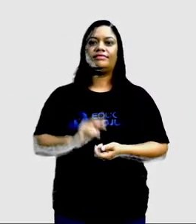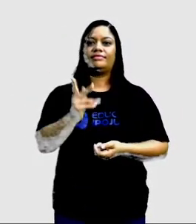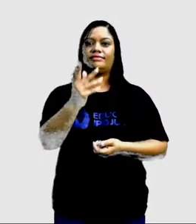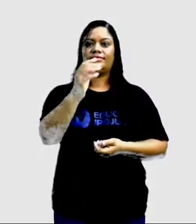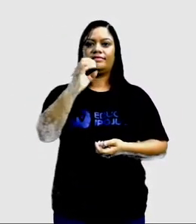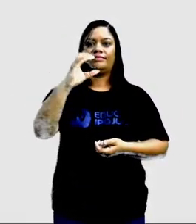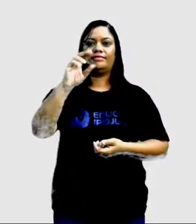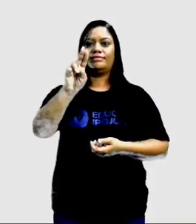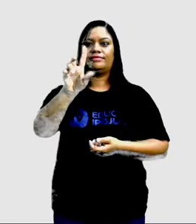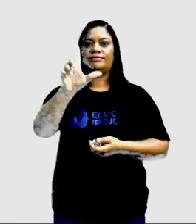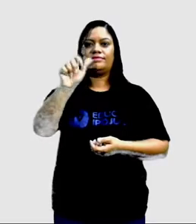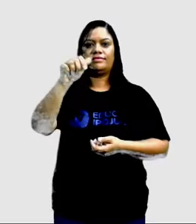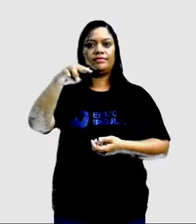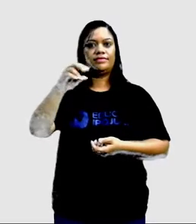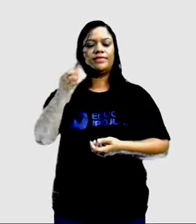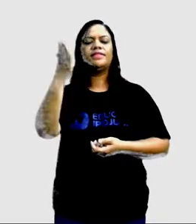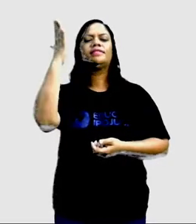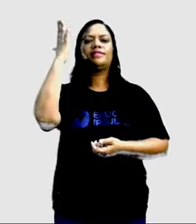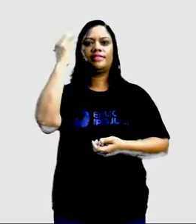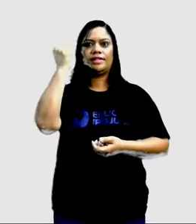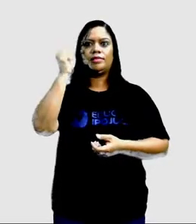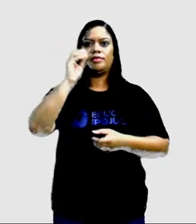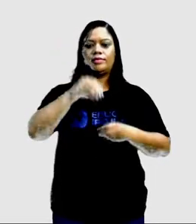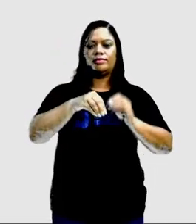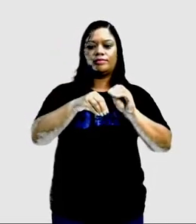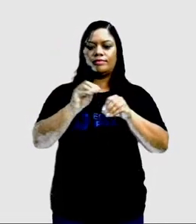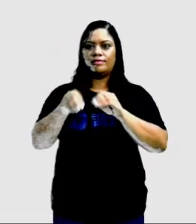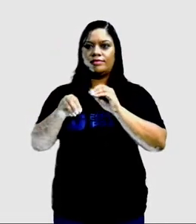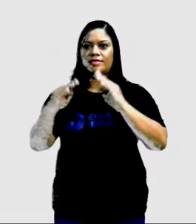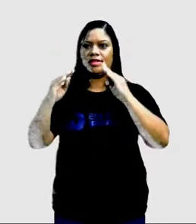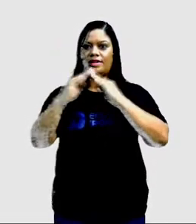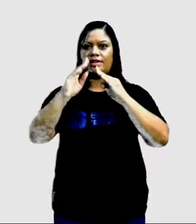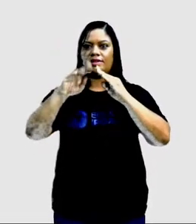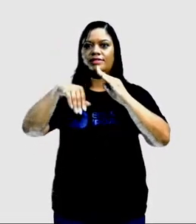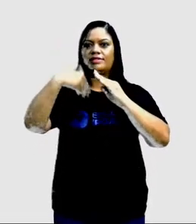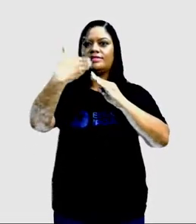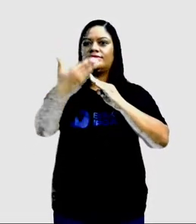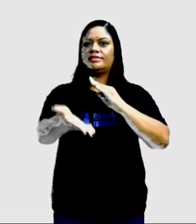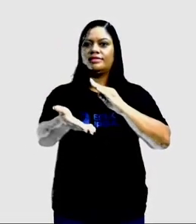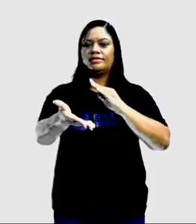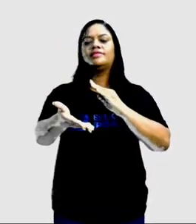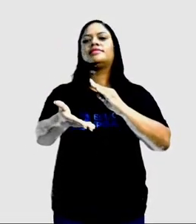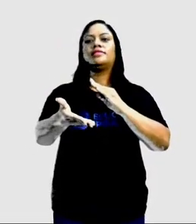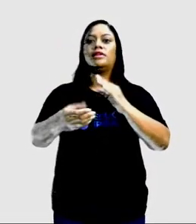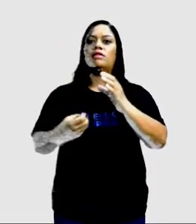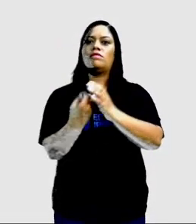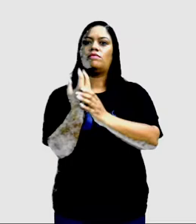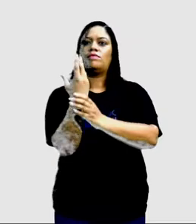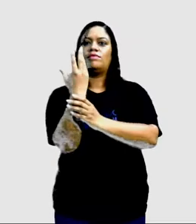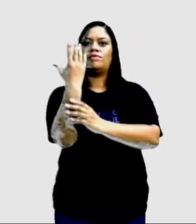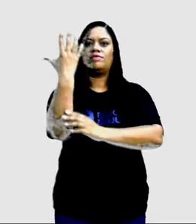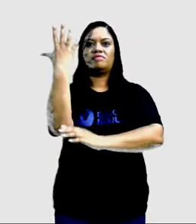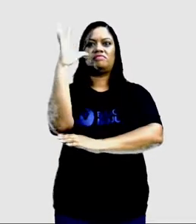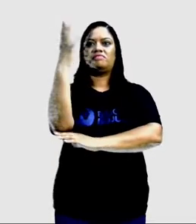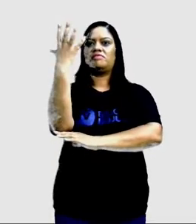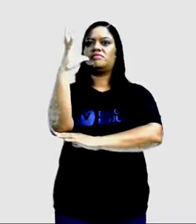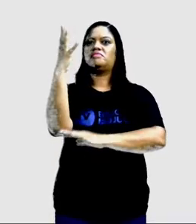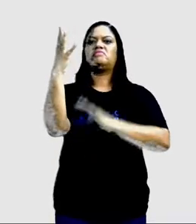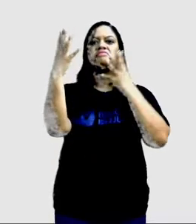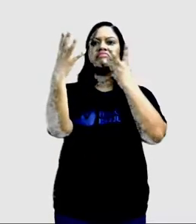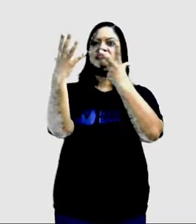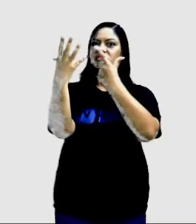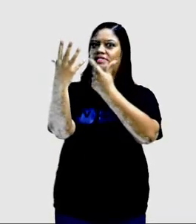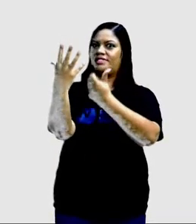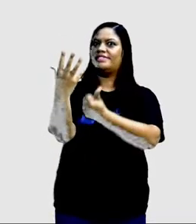Herculano sabe disso e plantou em seu quintal uma árvore bonita, como